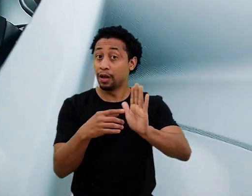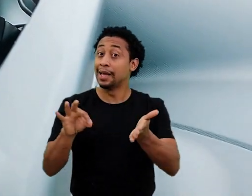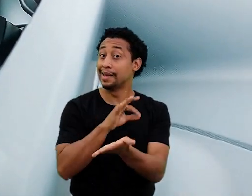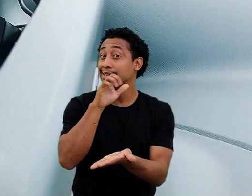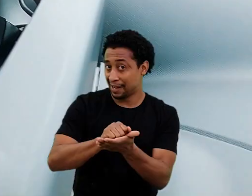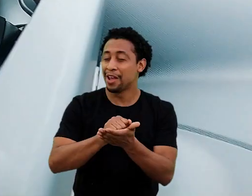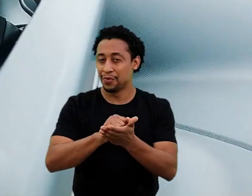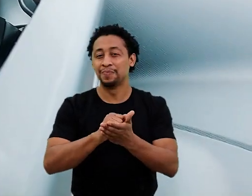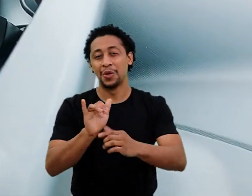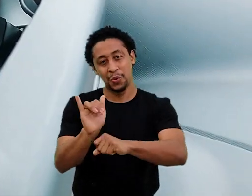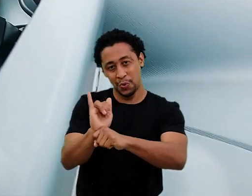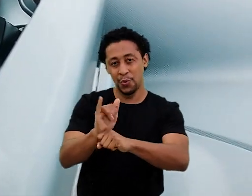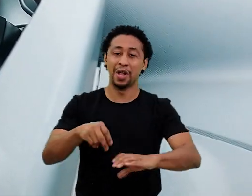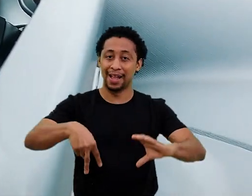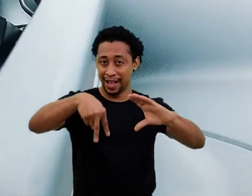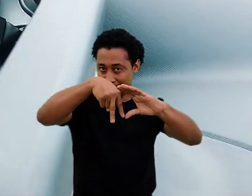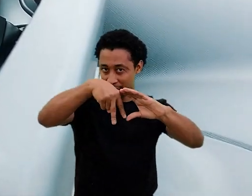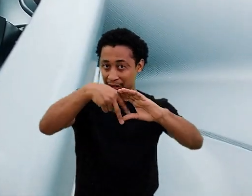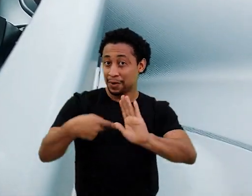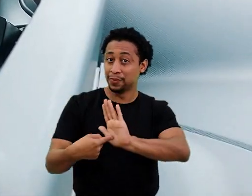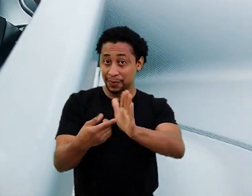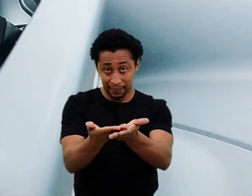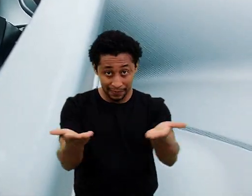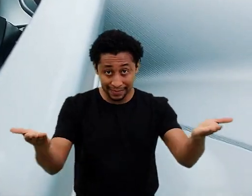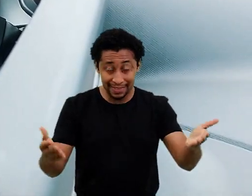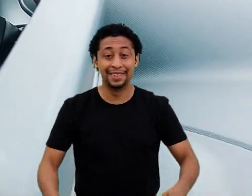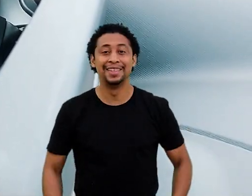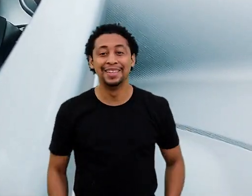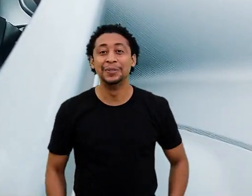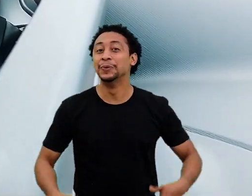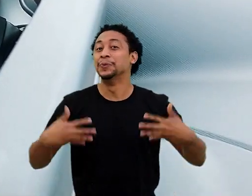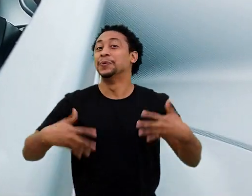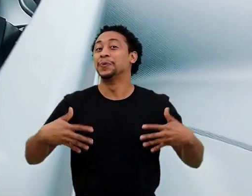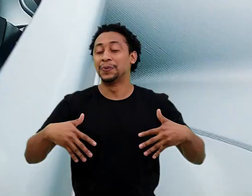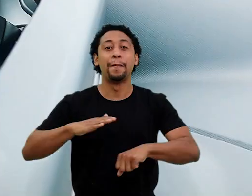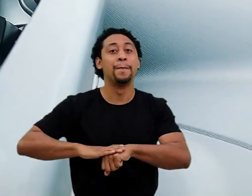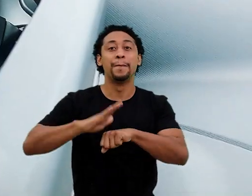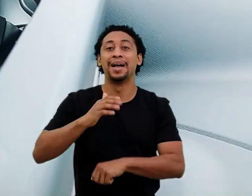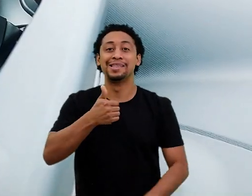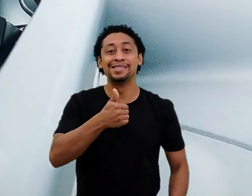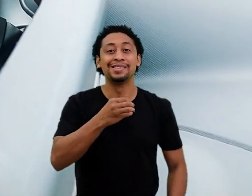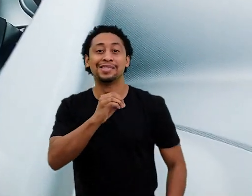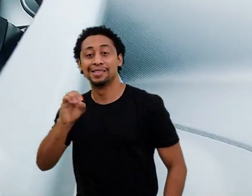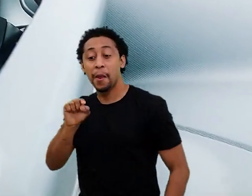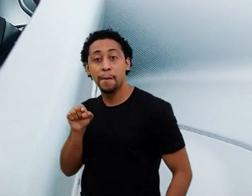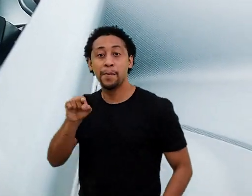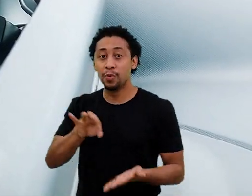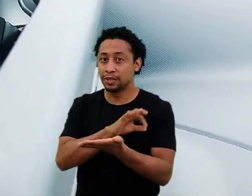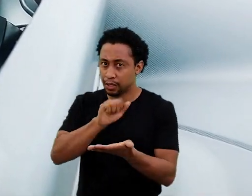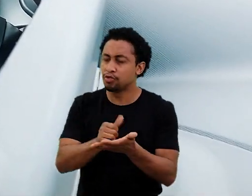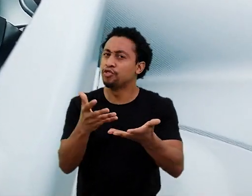do AutoOnline. A gente passou aí recentemente o limite dos 100 mil inscritos e a gente quer crescer muito